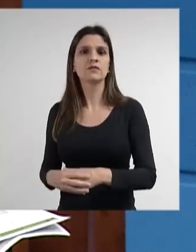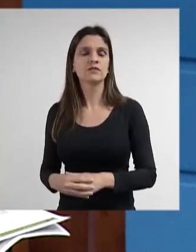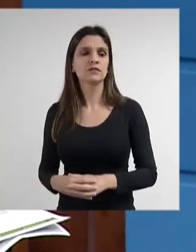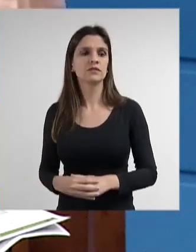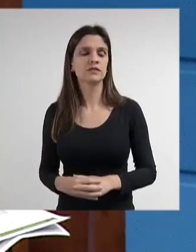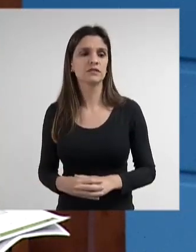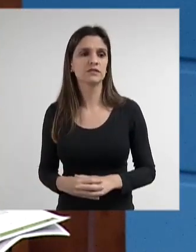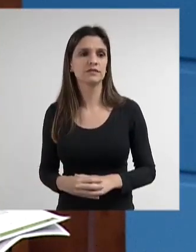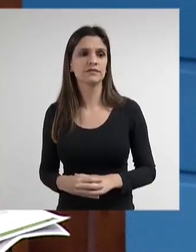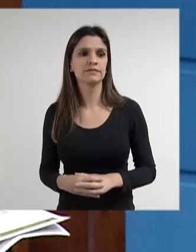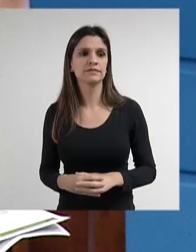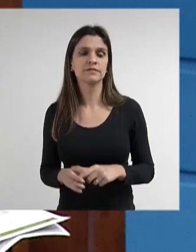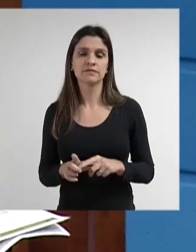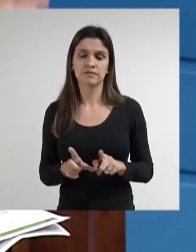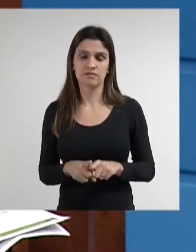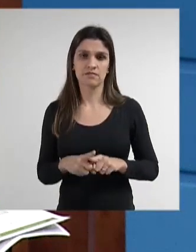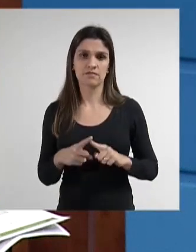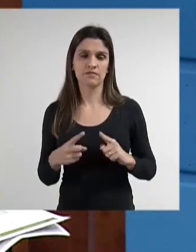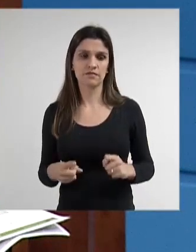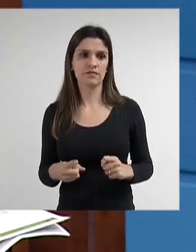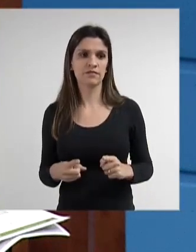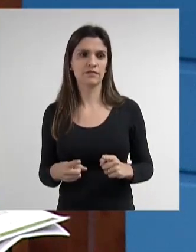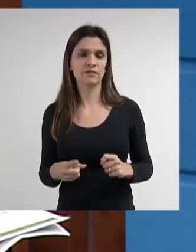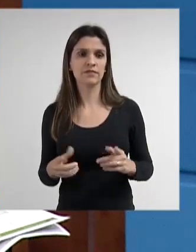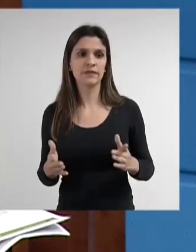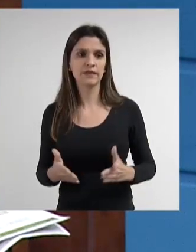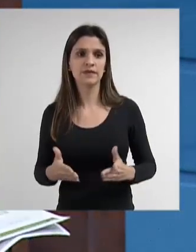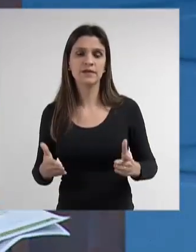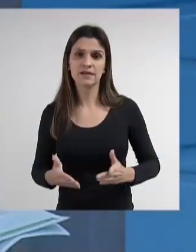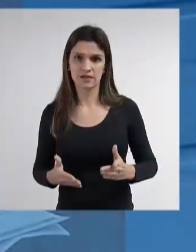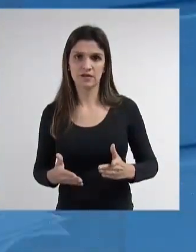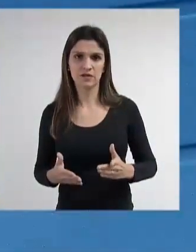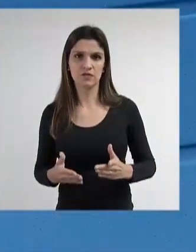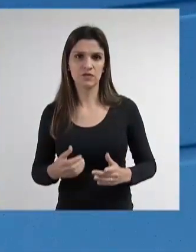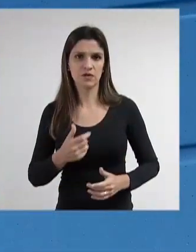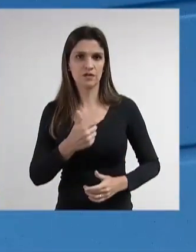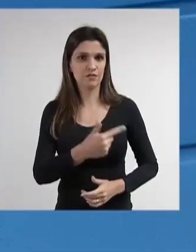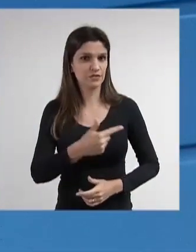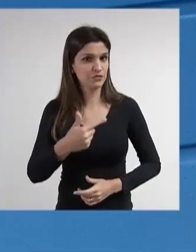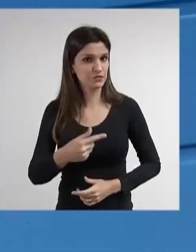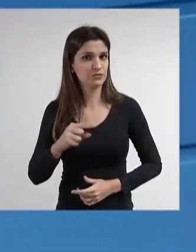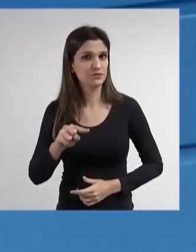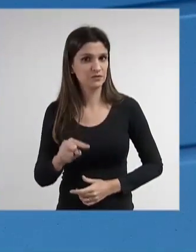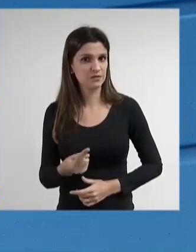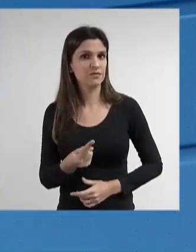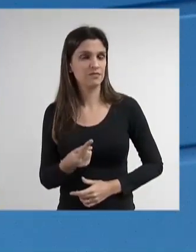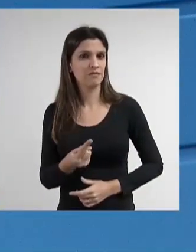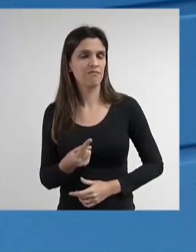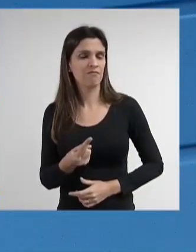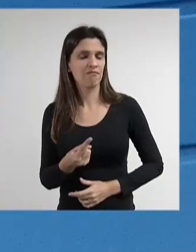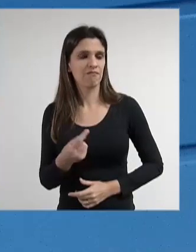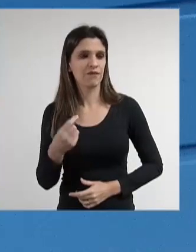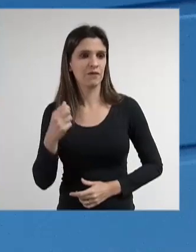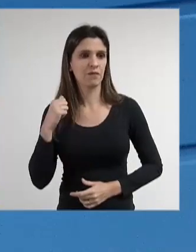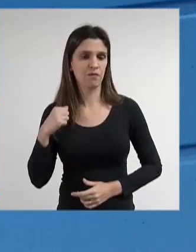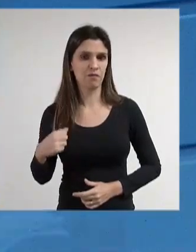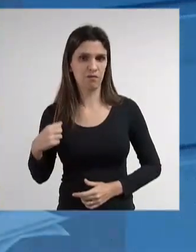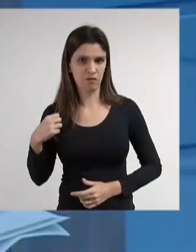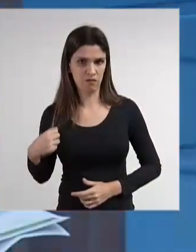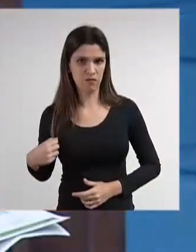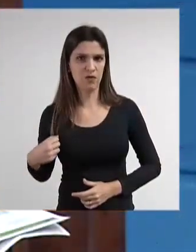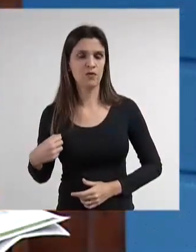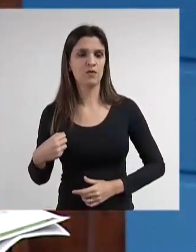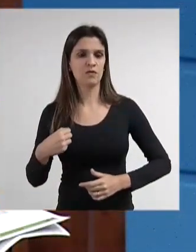Agora, eu acho, deputado Barbosinha, esse número de 22 mil bolsas irregulares muito